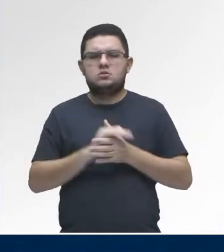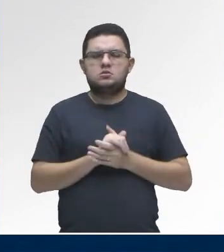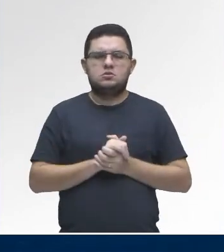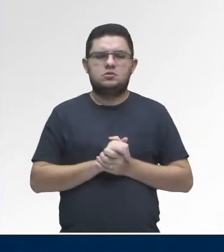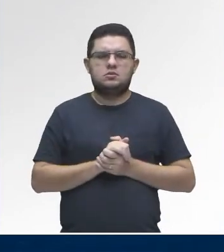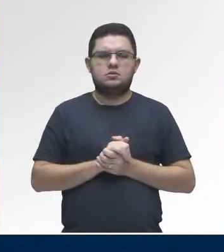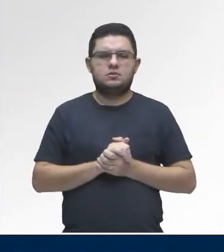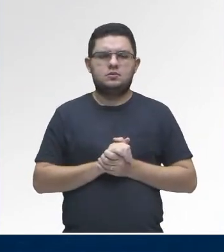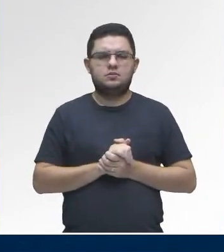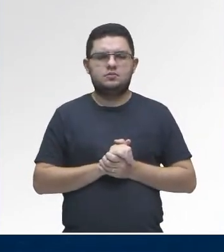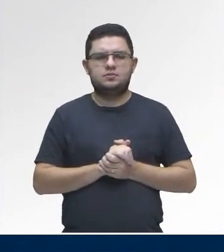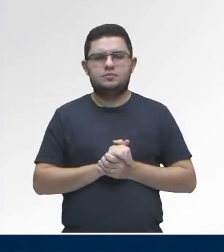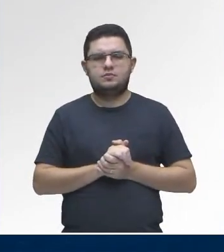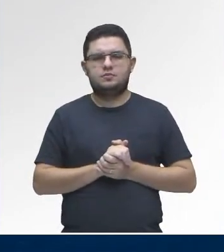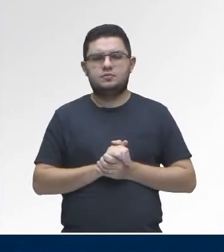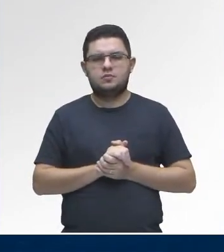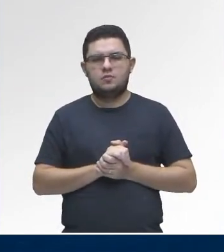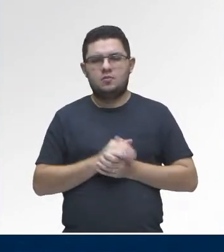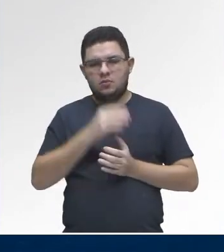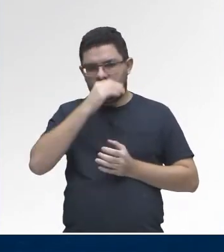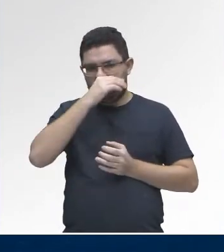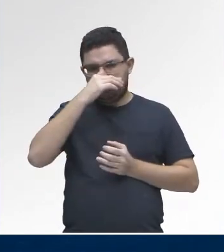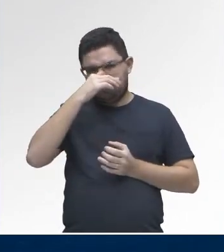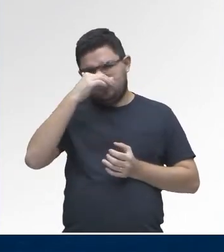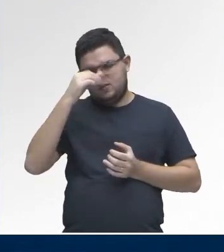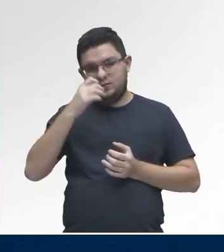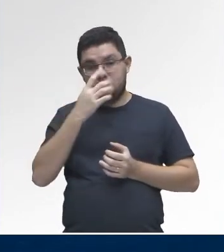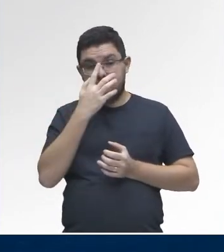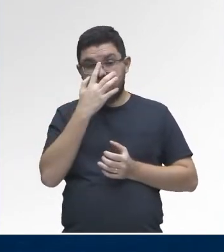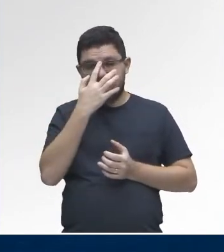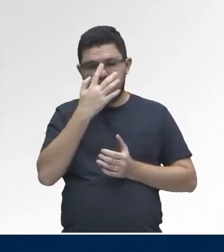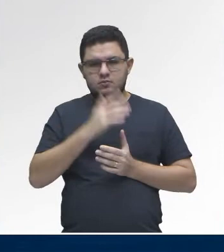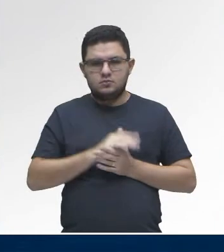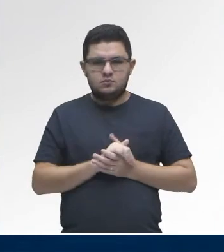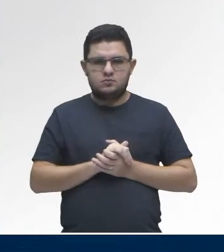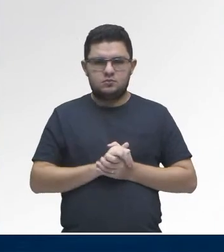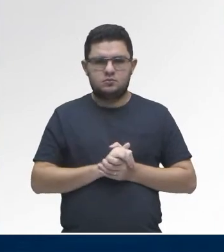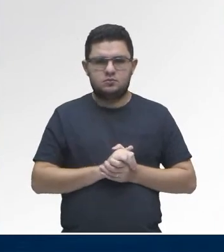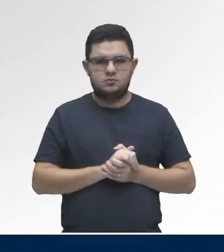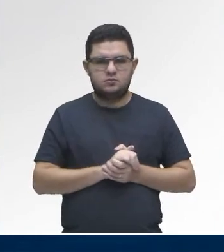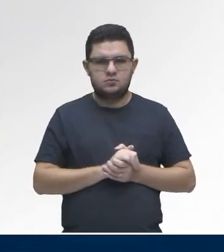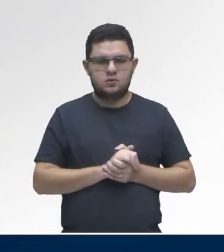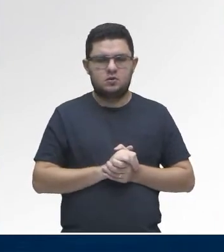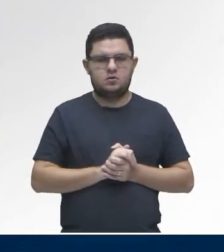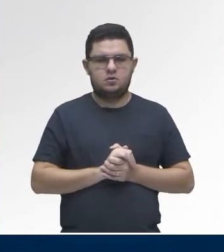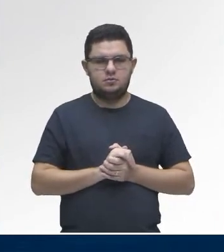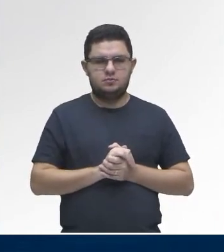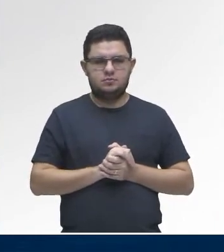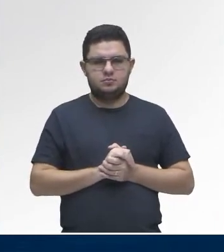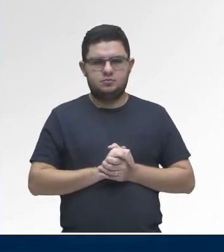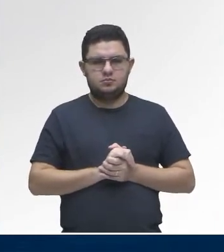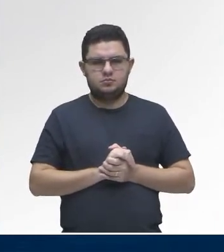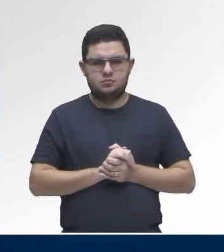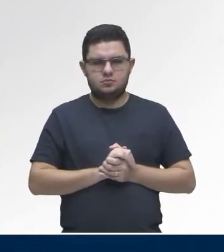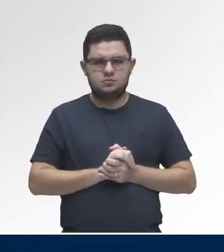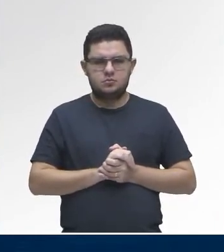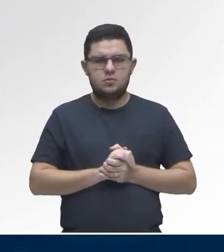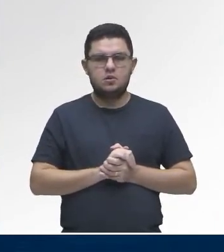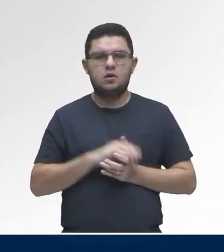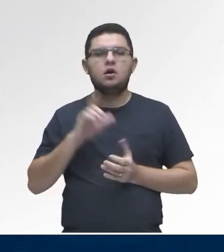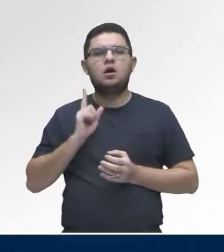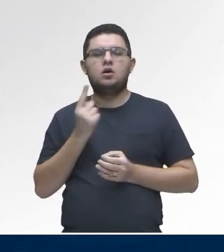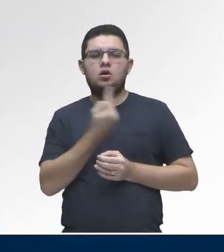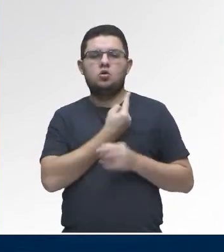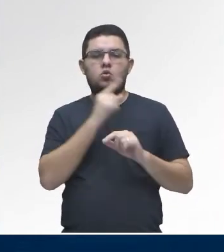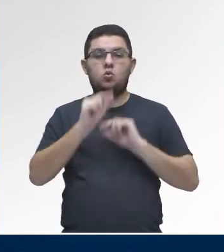esse sinal de igualdade aqui seja verdadeiro entre esses dois lados. Então, a gente rapidamente pode chegar